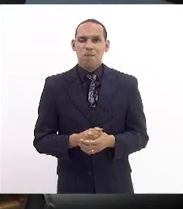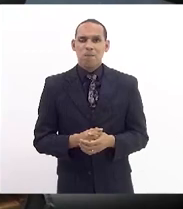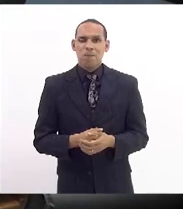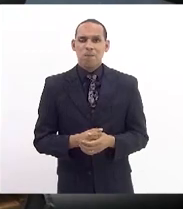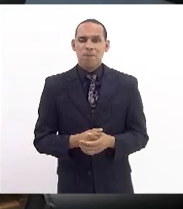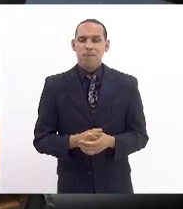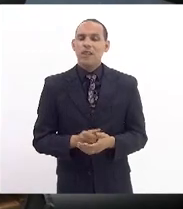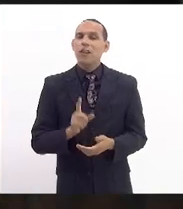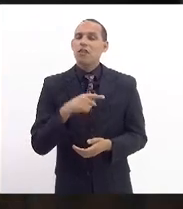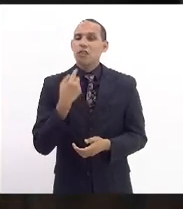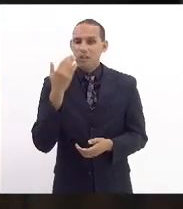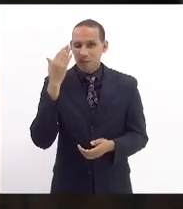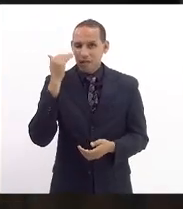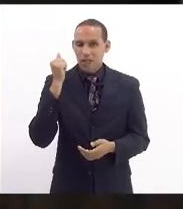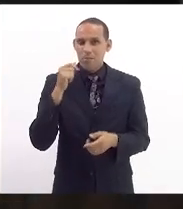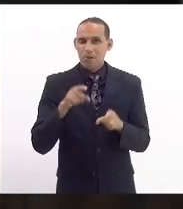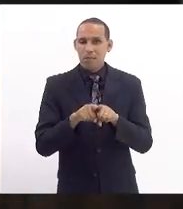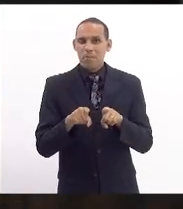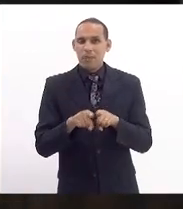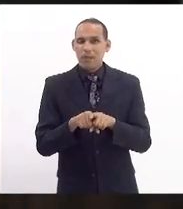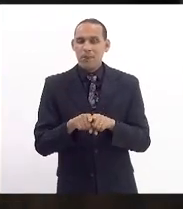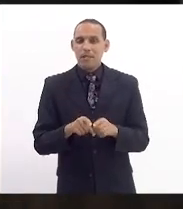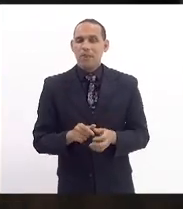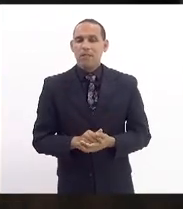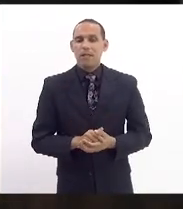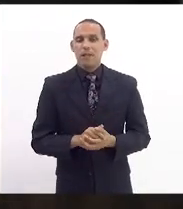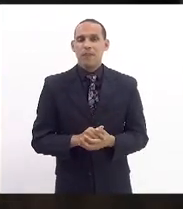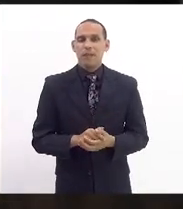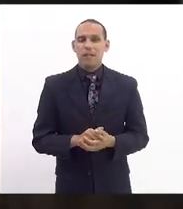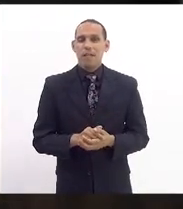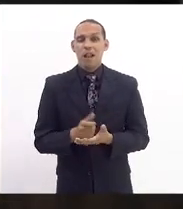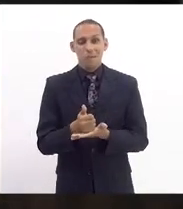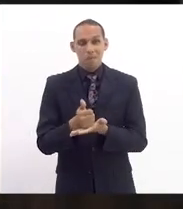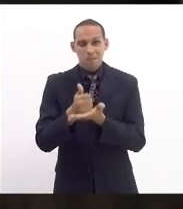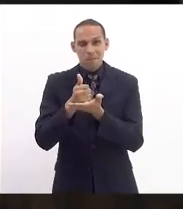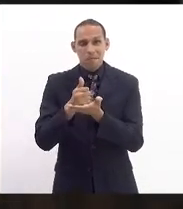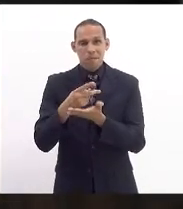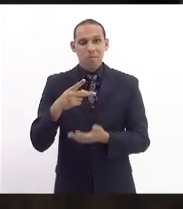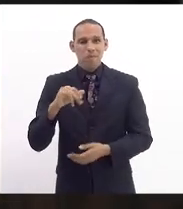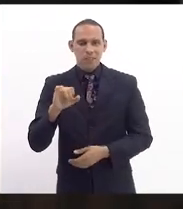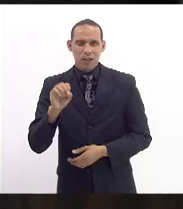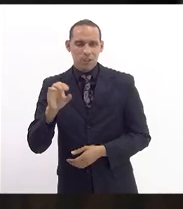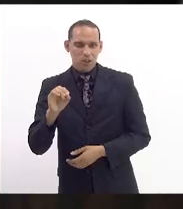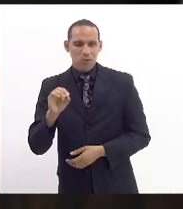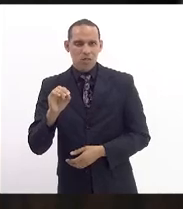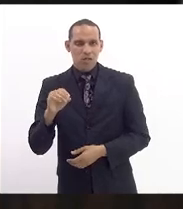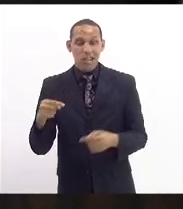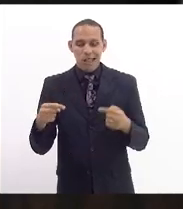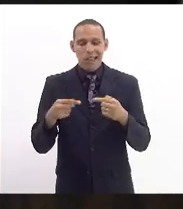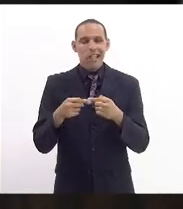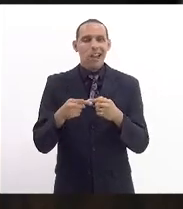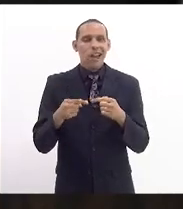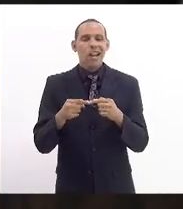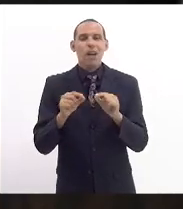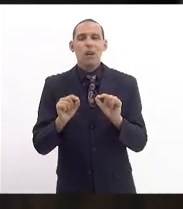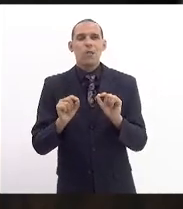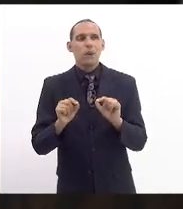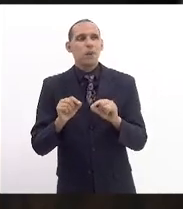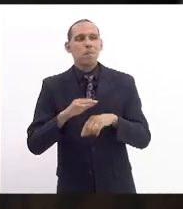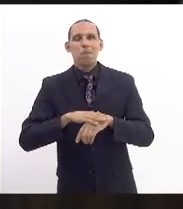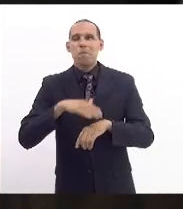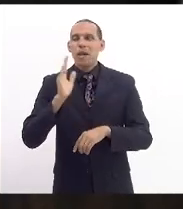nós fazemos nós sabemos em relação ao piso tu tá muito mais afeto a